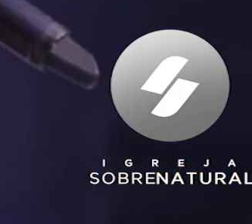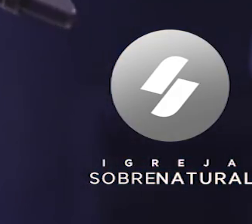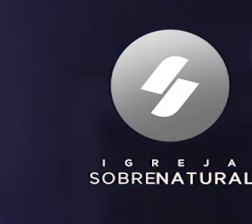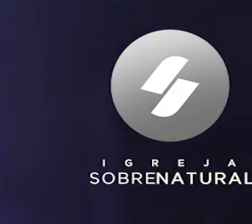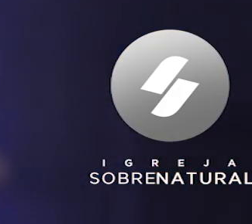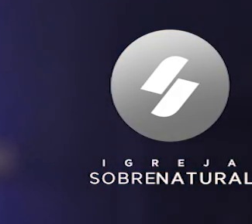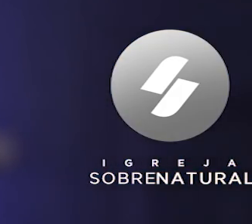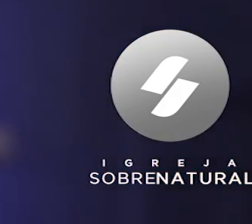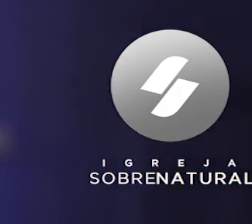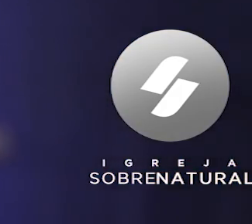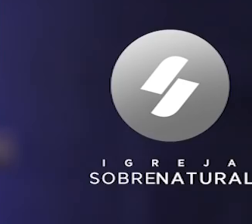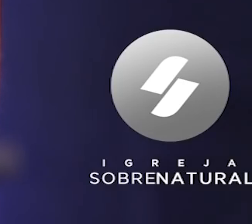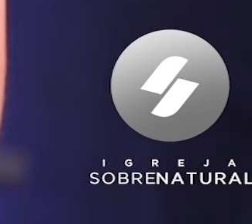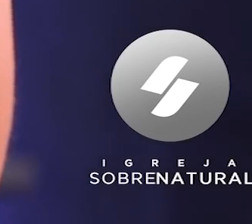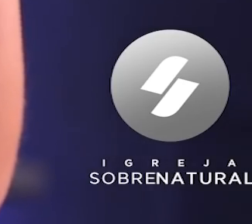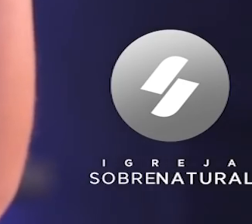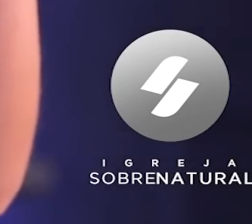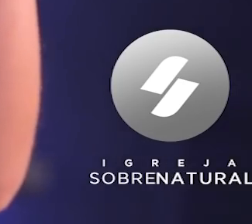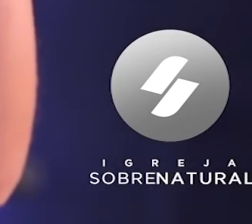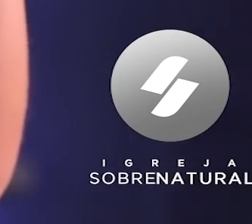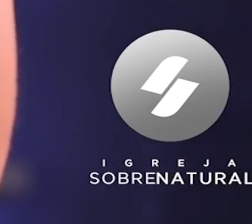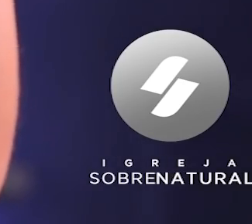tu és